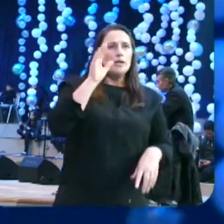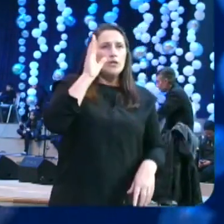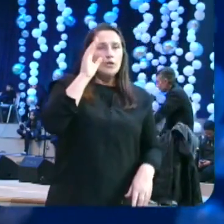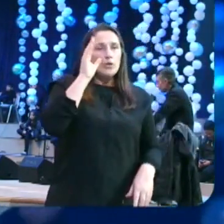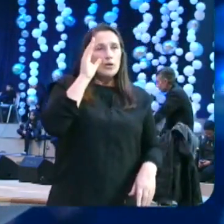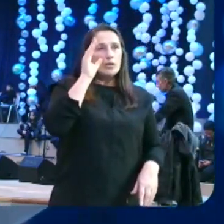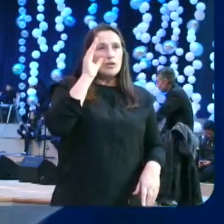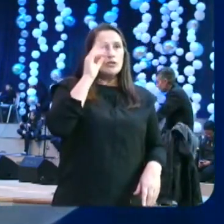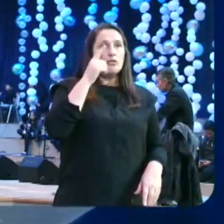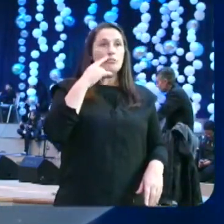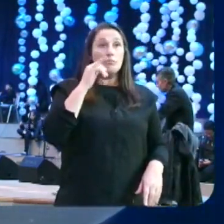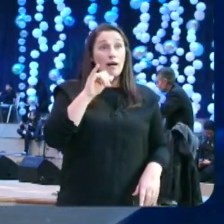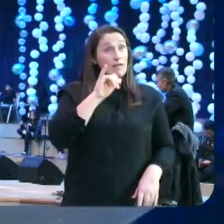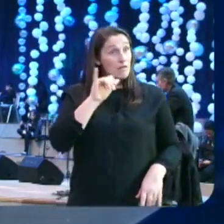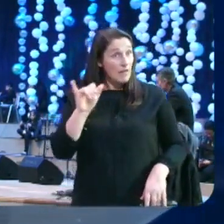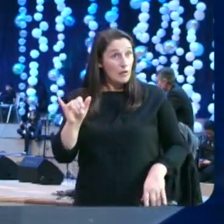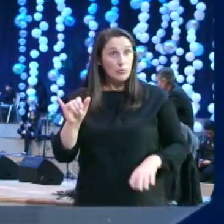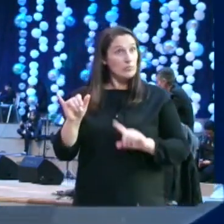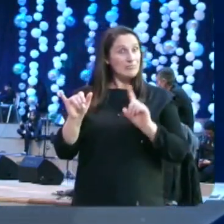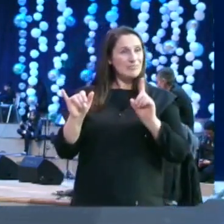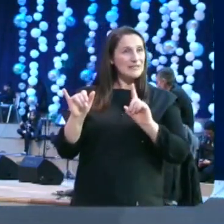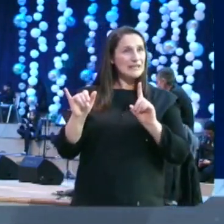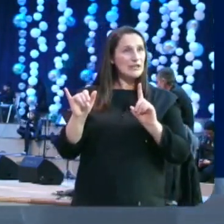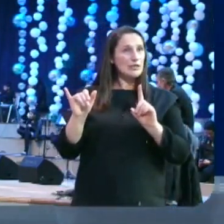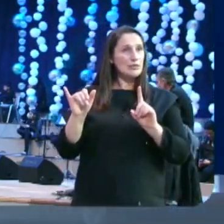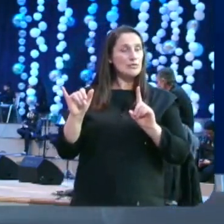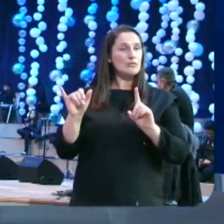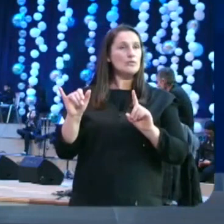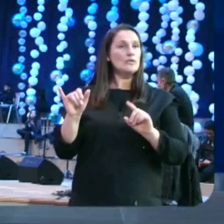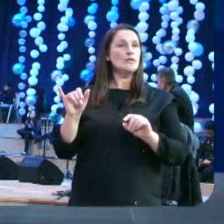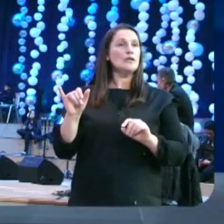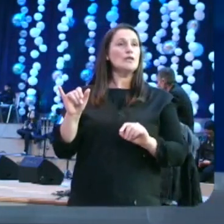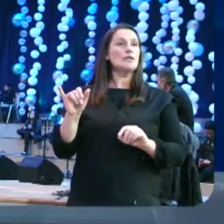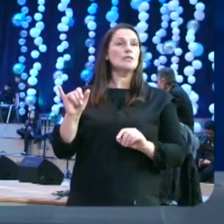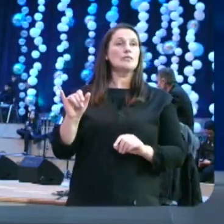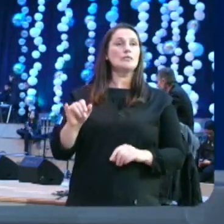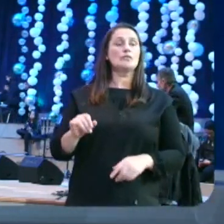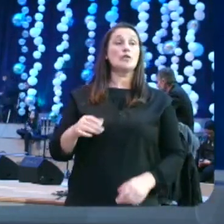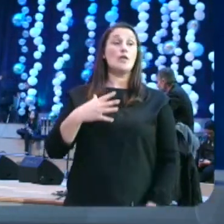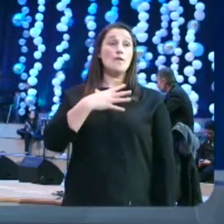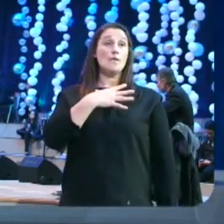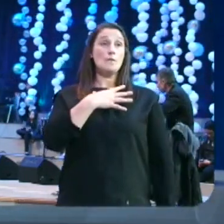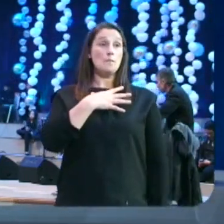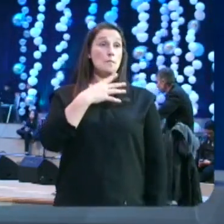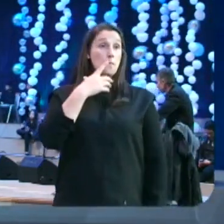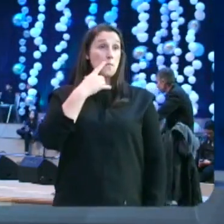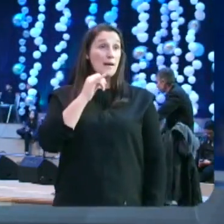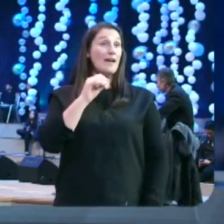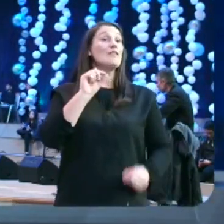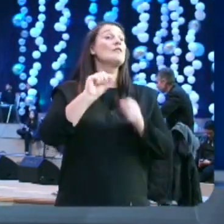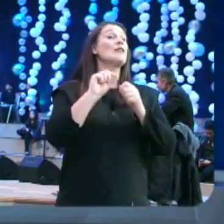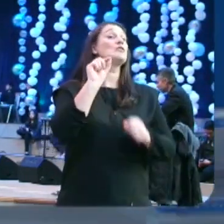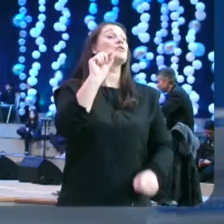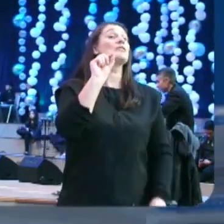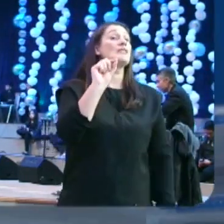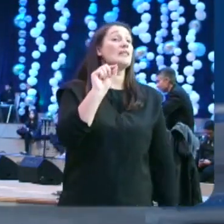que o pai falou. O interessante para mim nessa história foi o que o pai